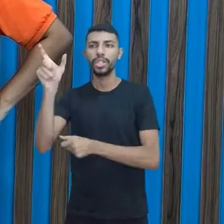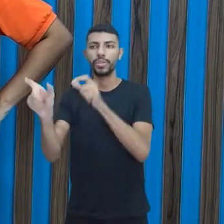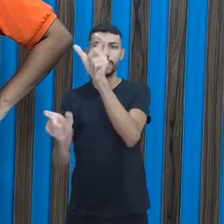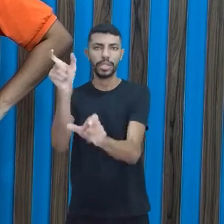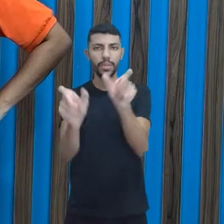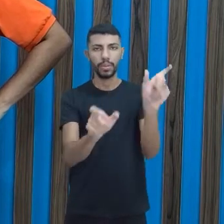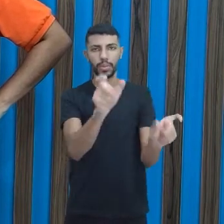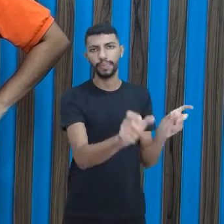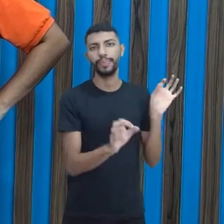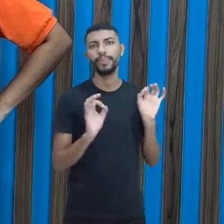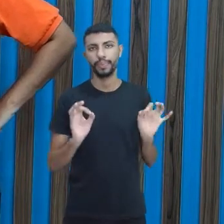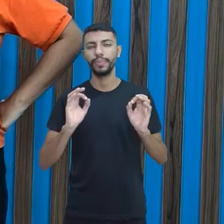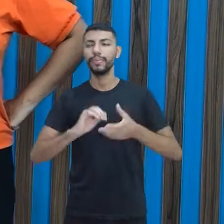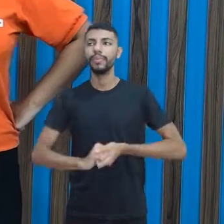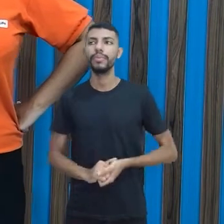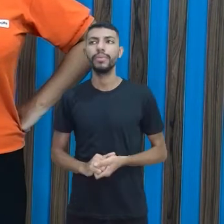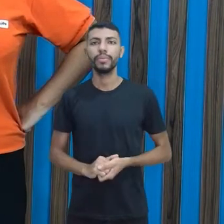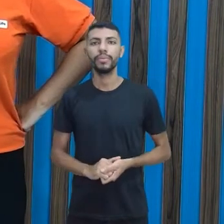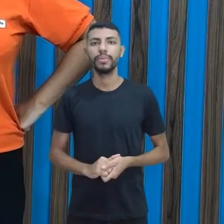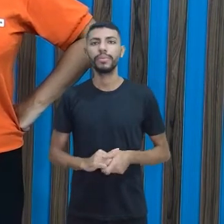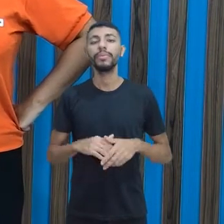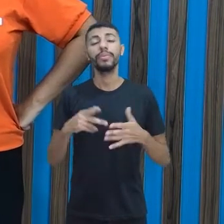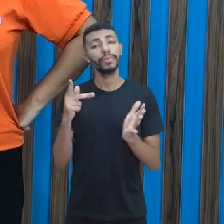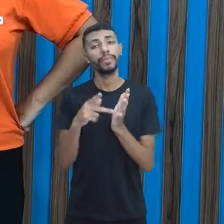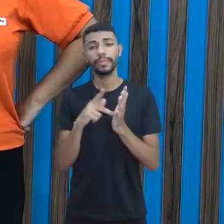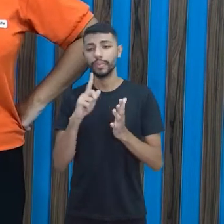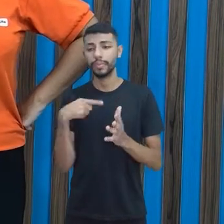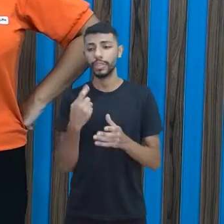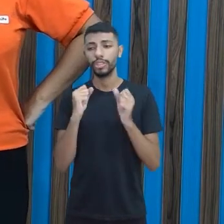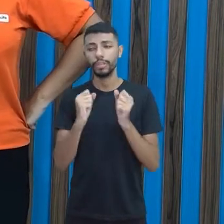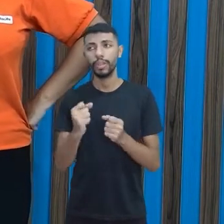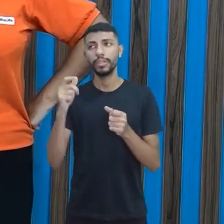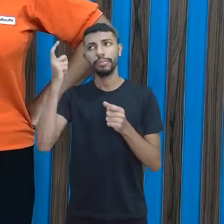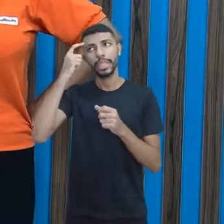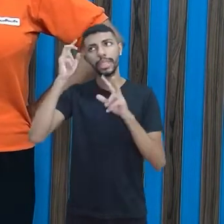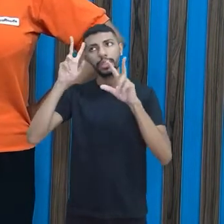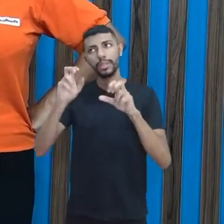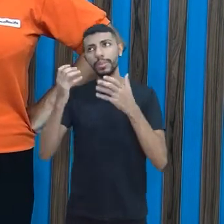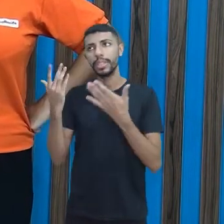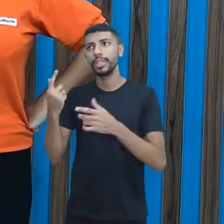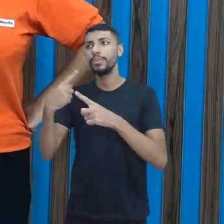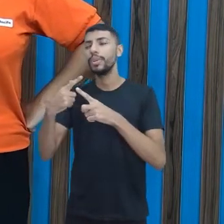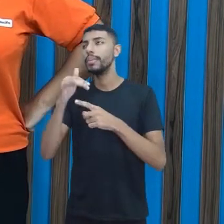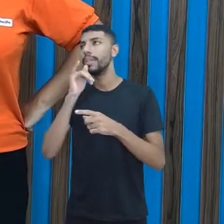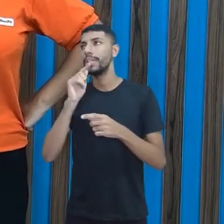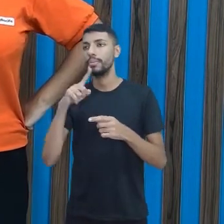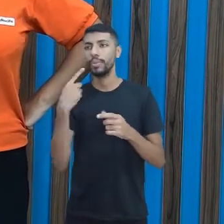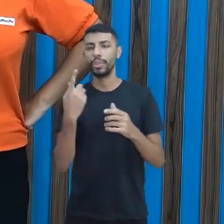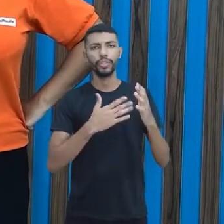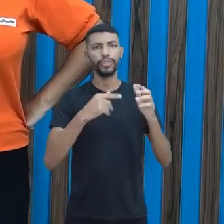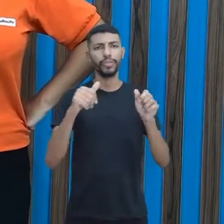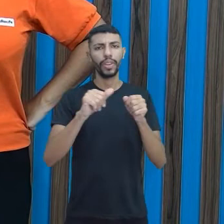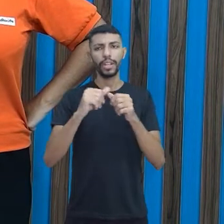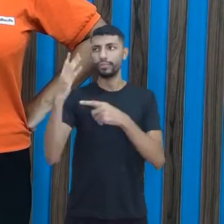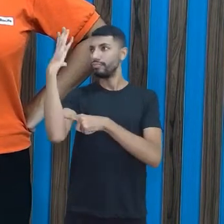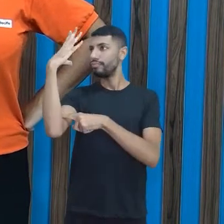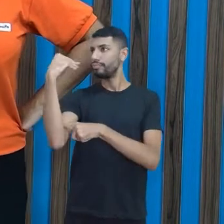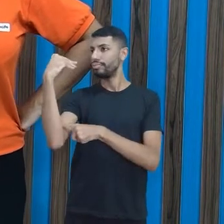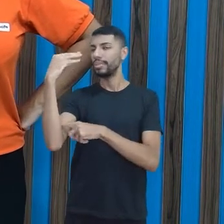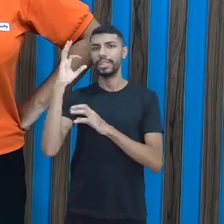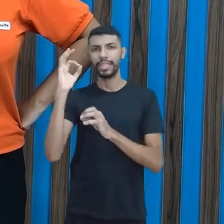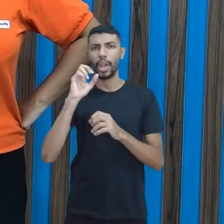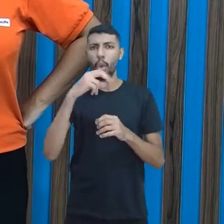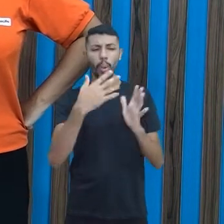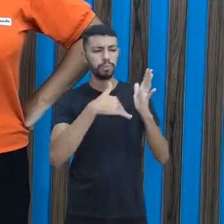verdade. Mas a gente pode pensar nisso, porque quando a gente se pinta ou se fotografa, a gente se